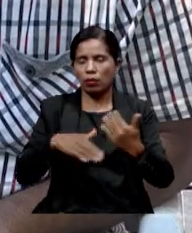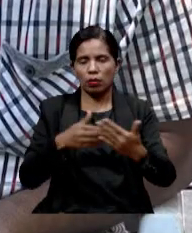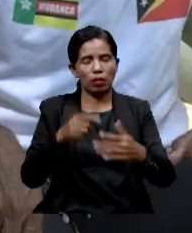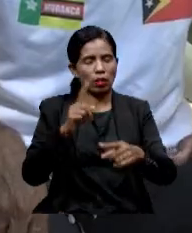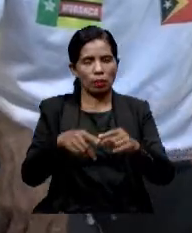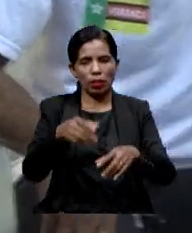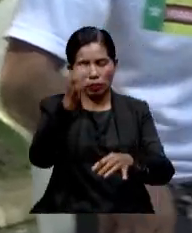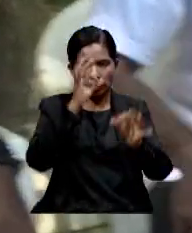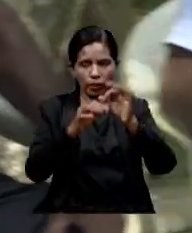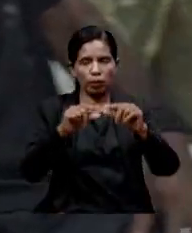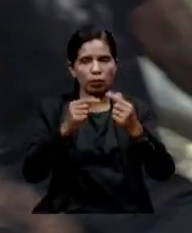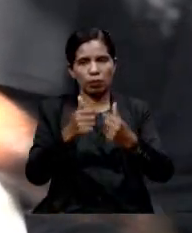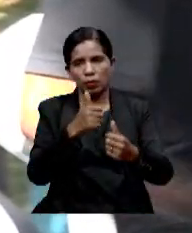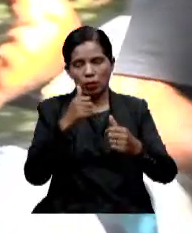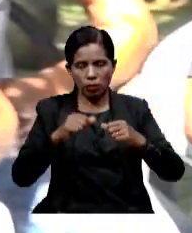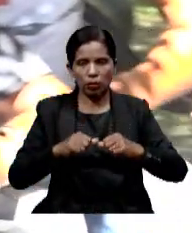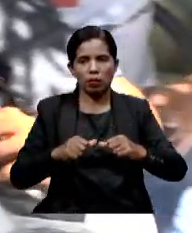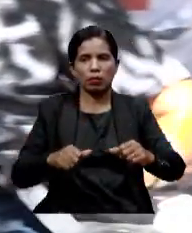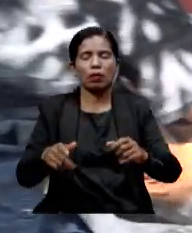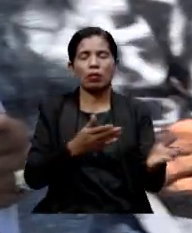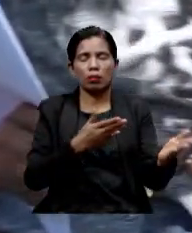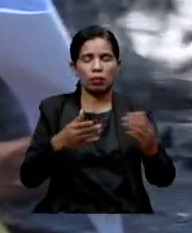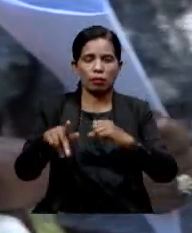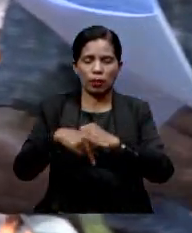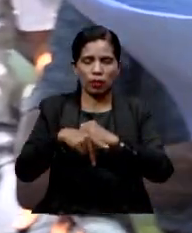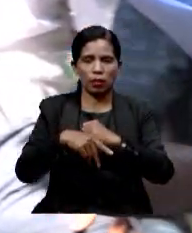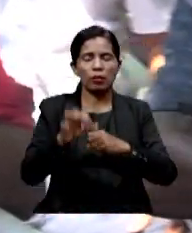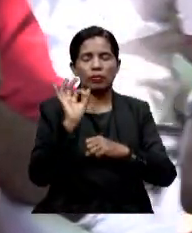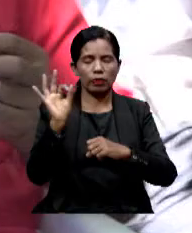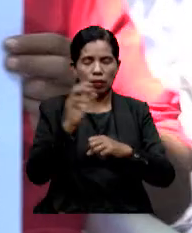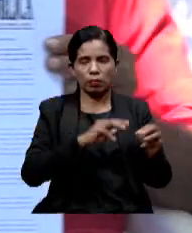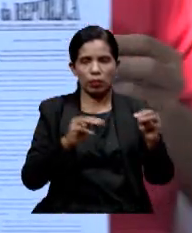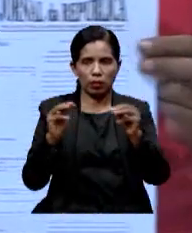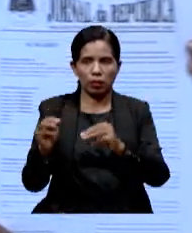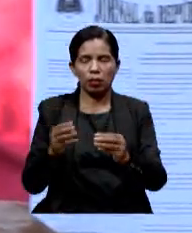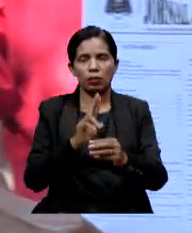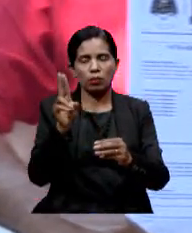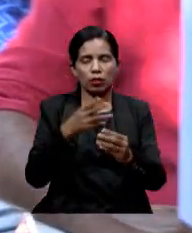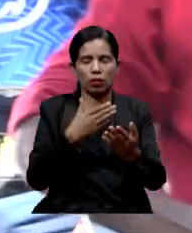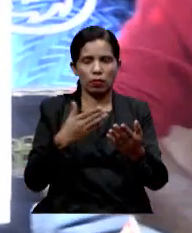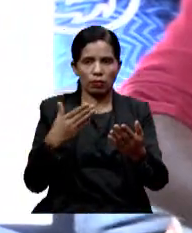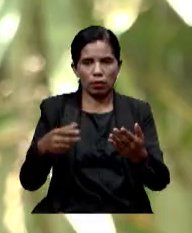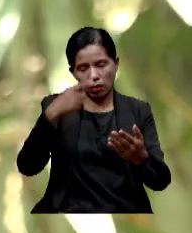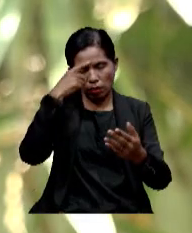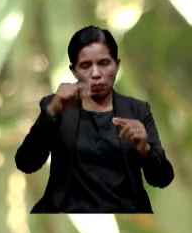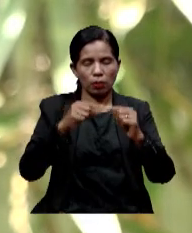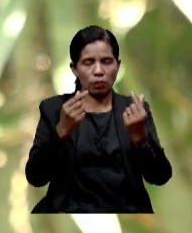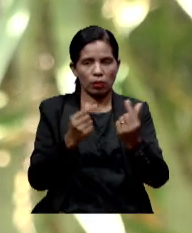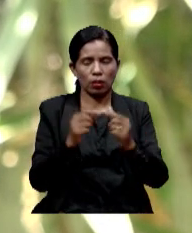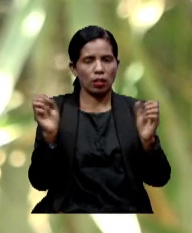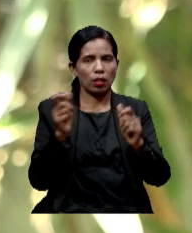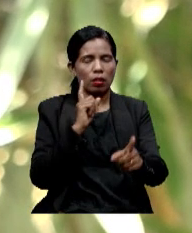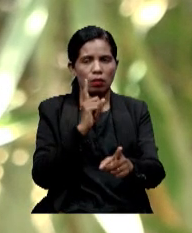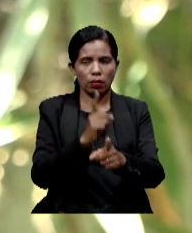grupo Balung, nebe continua lori partido Frente Mudança Ninaran, no usa na fatin atributo partido, tamba grupo ne ilegal, no